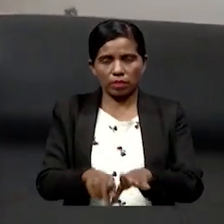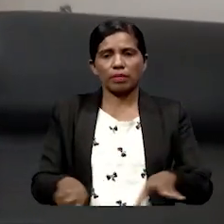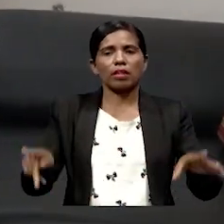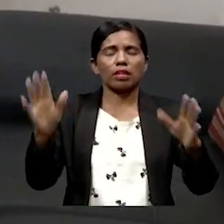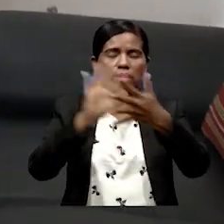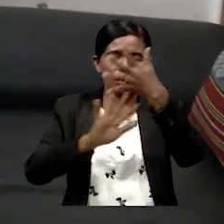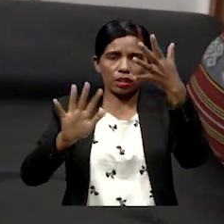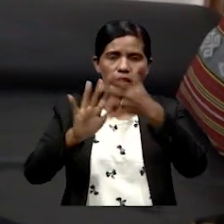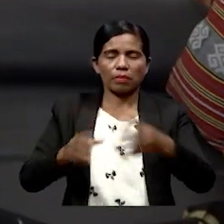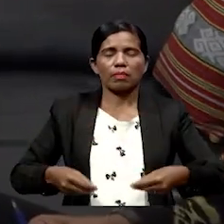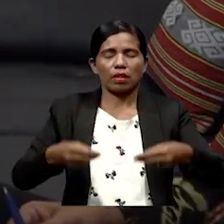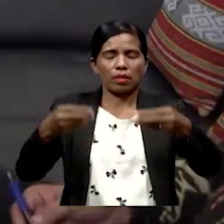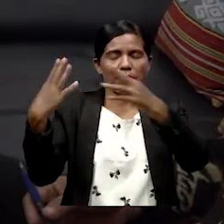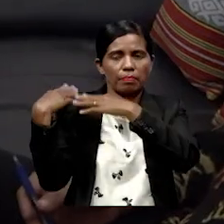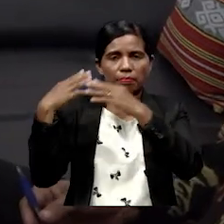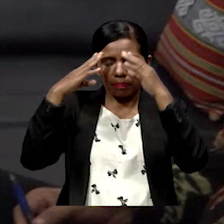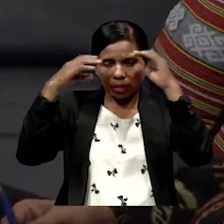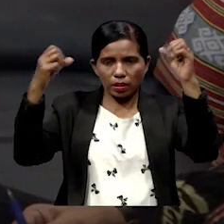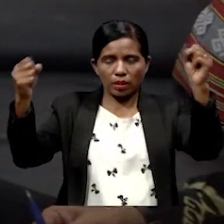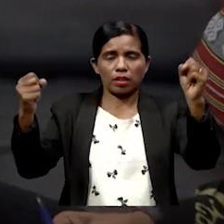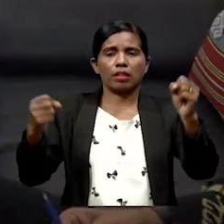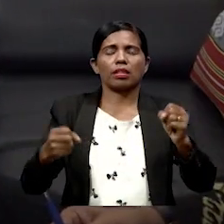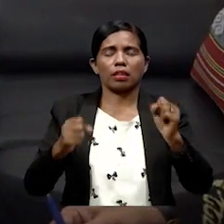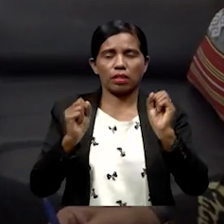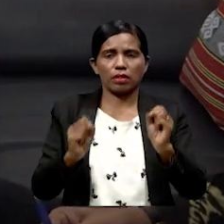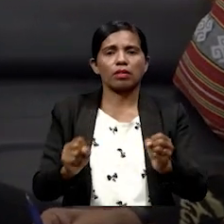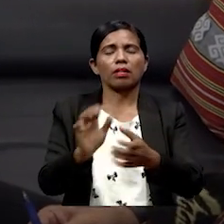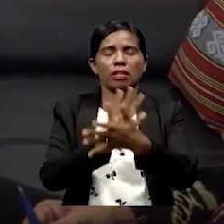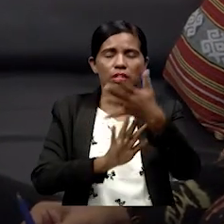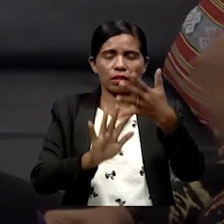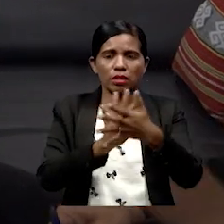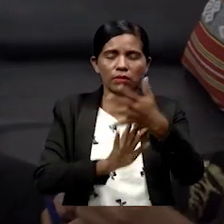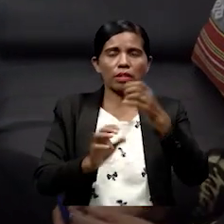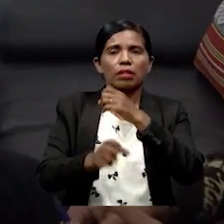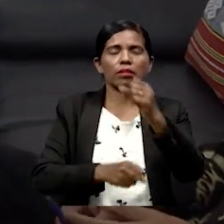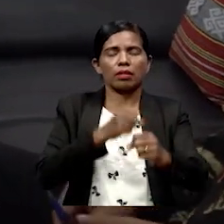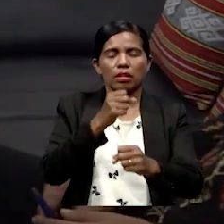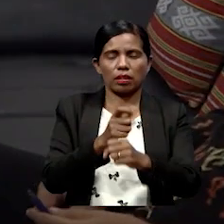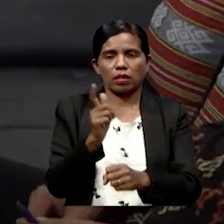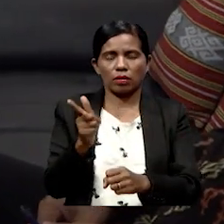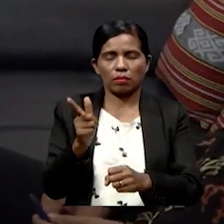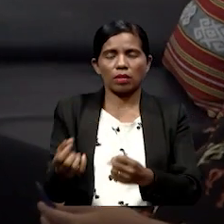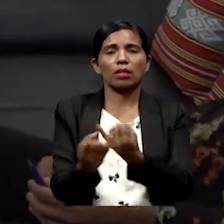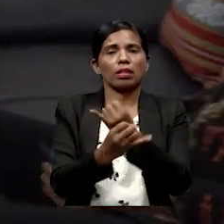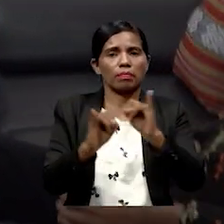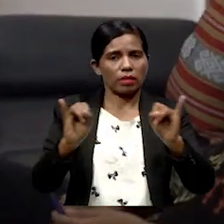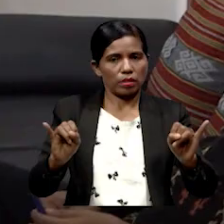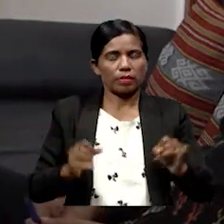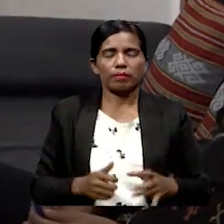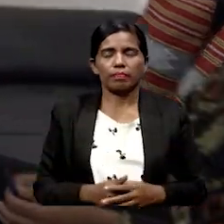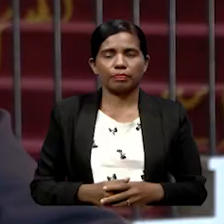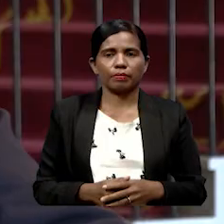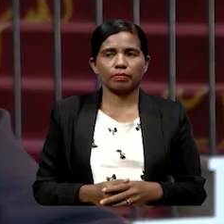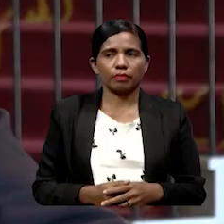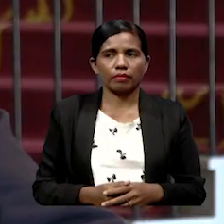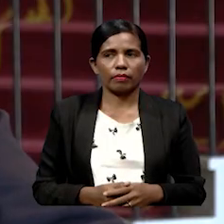posse ba presidente eleito José Ramos Horta no celebração tinan Ruanulu Restauração Independência.